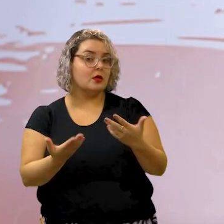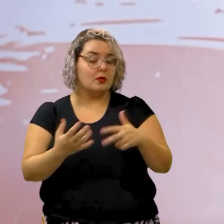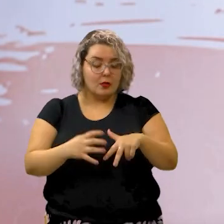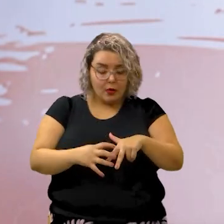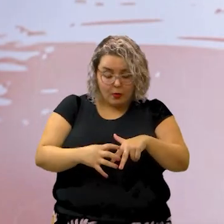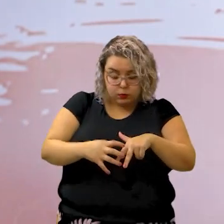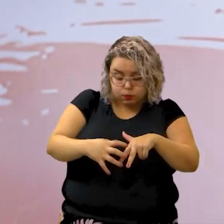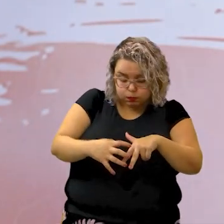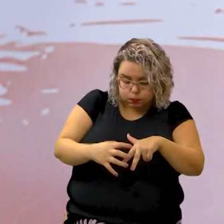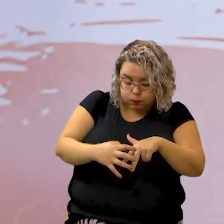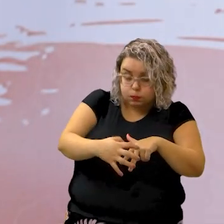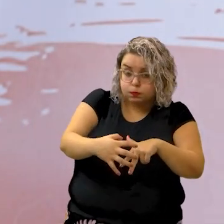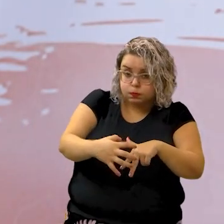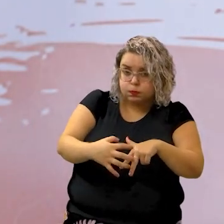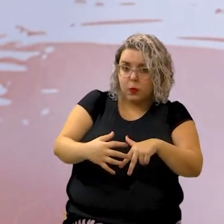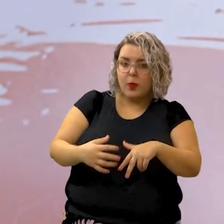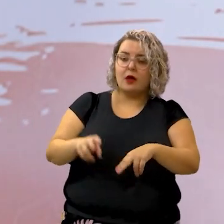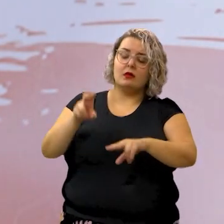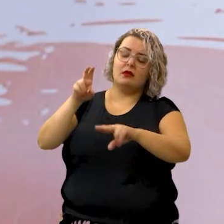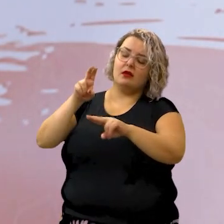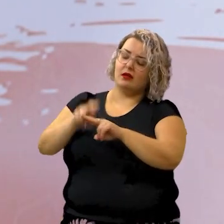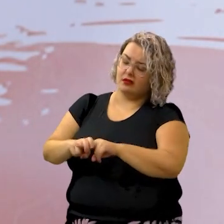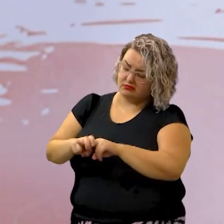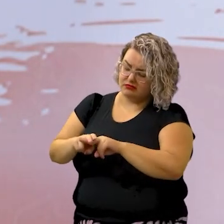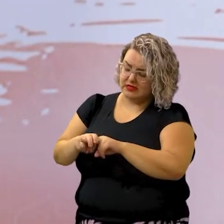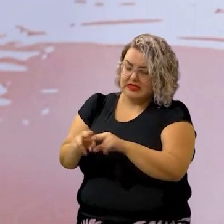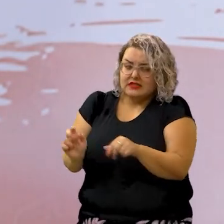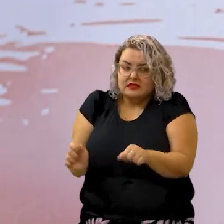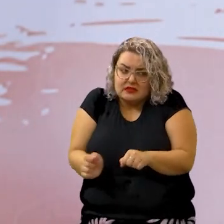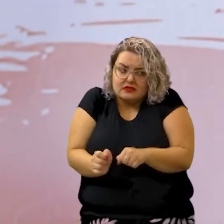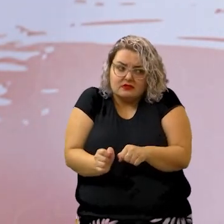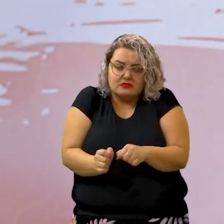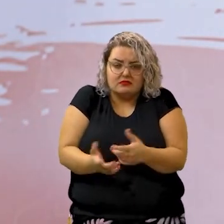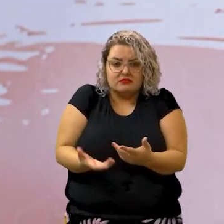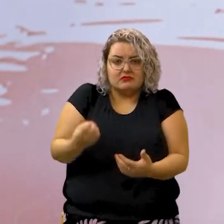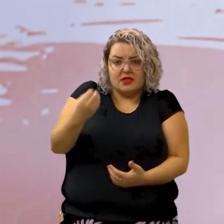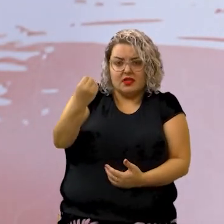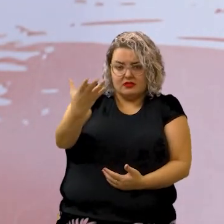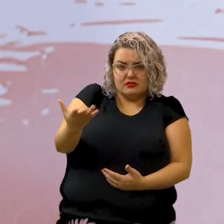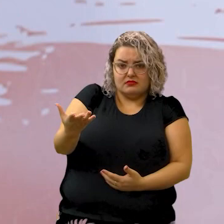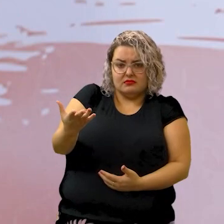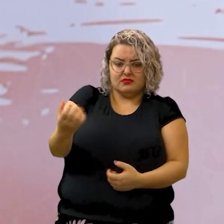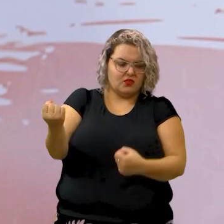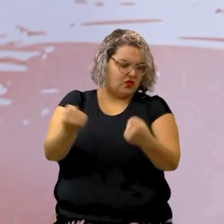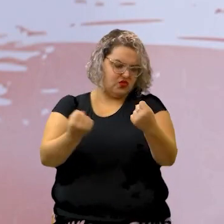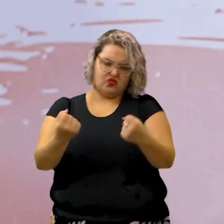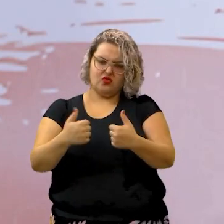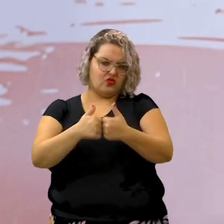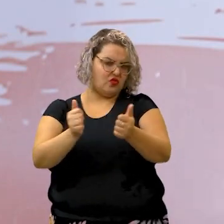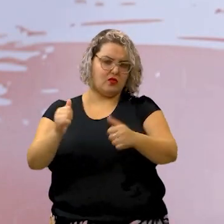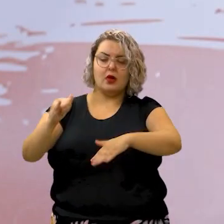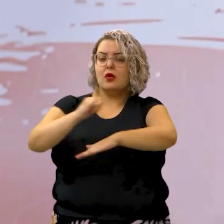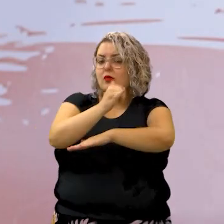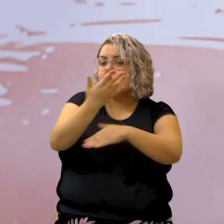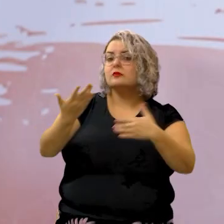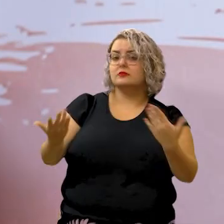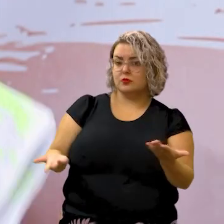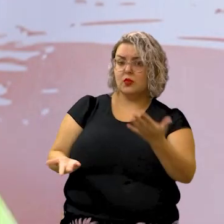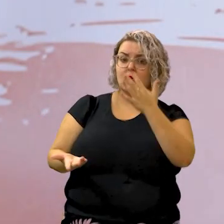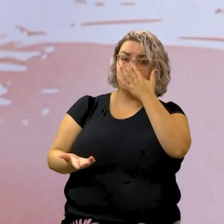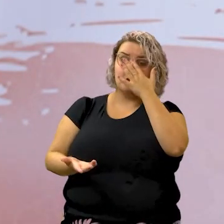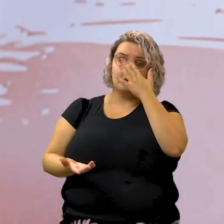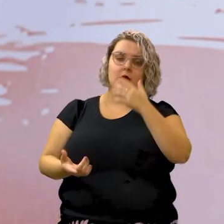um pouquinho, né, do inchaço que muito tempo sentado, apertadinho, né, durante uma viagem de carro,